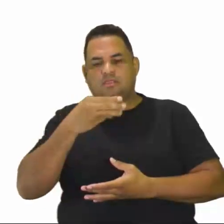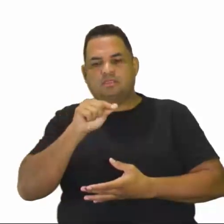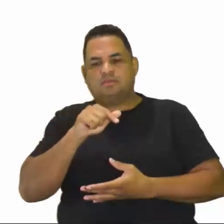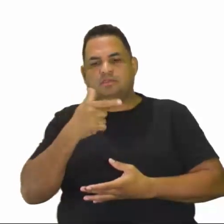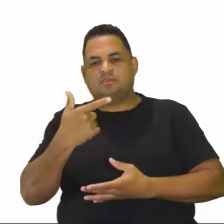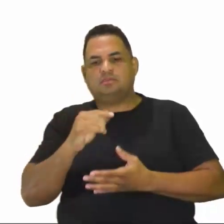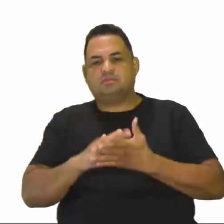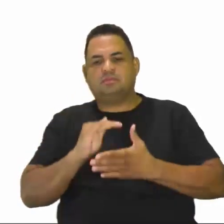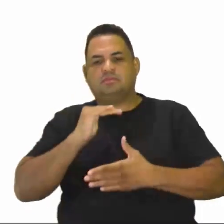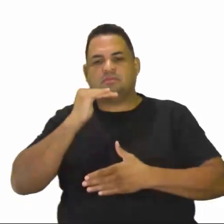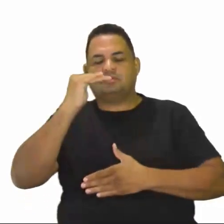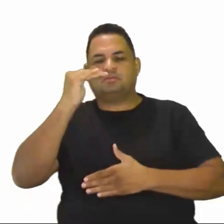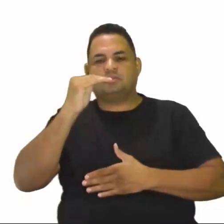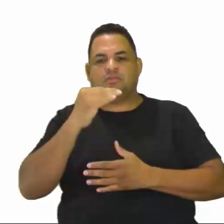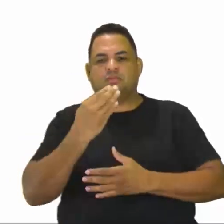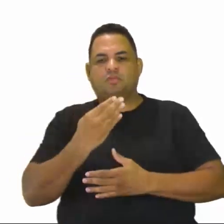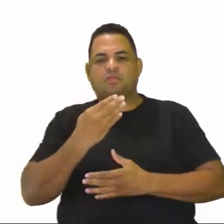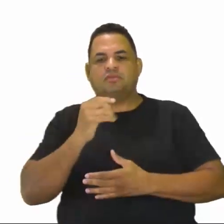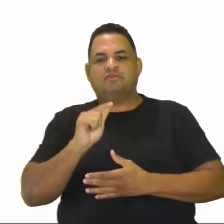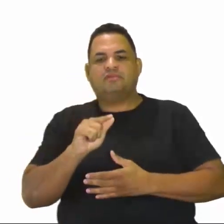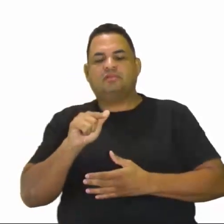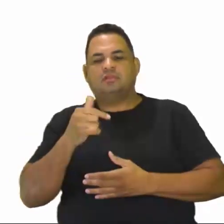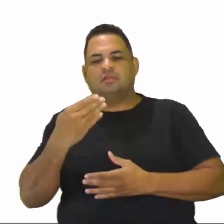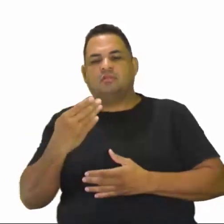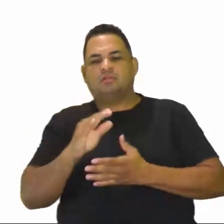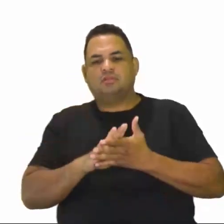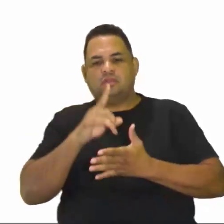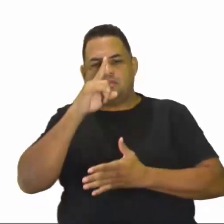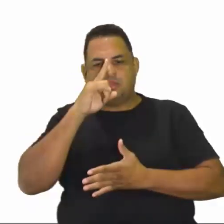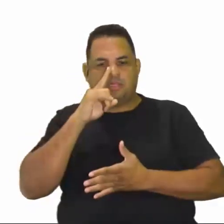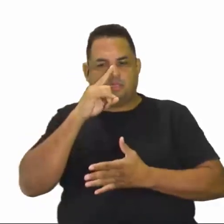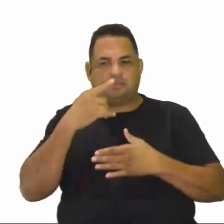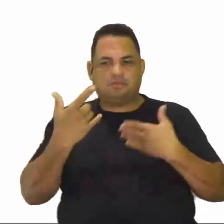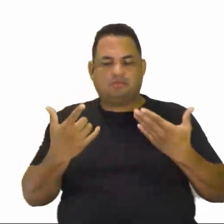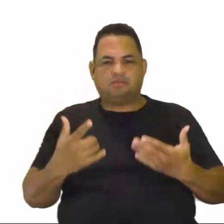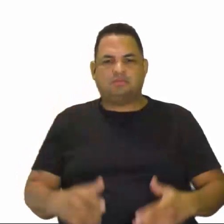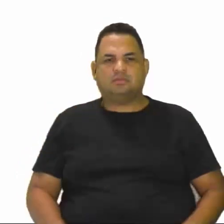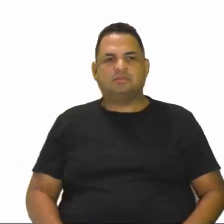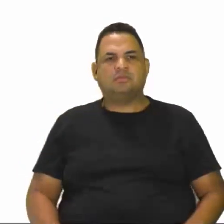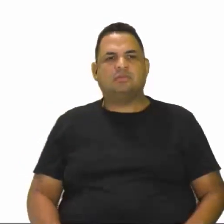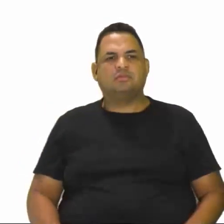E acima de 4,4 ele é amarelo. Tranquilo?